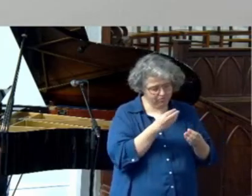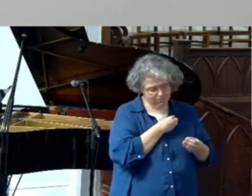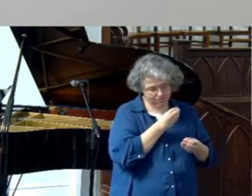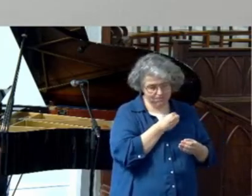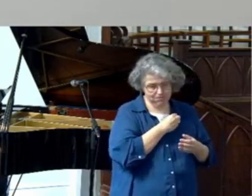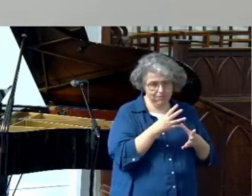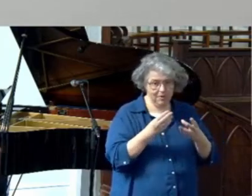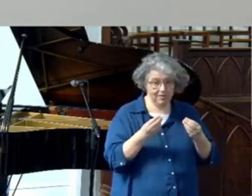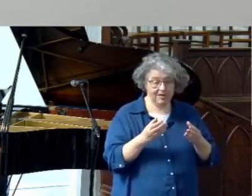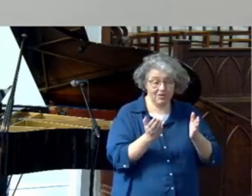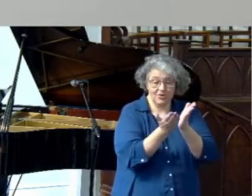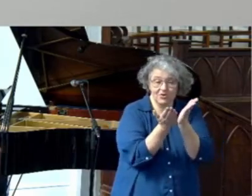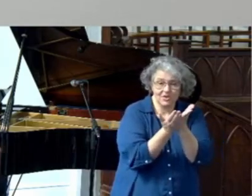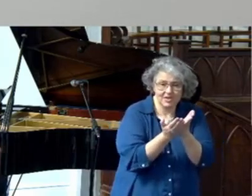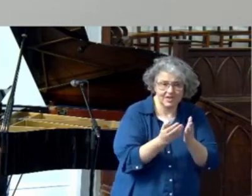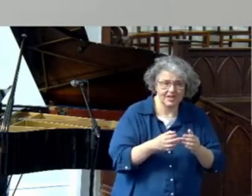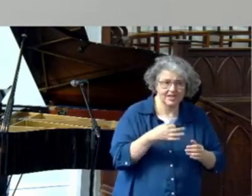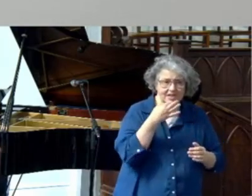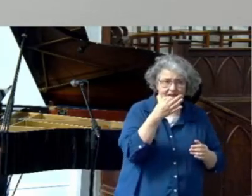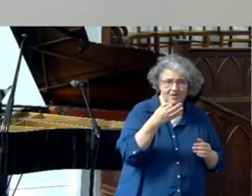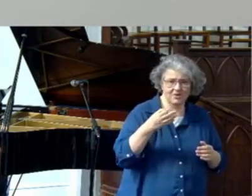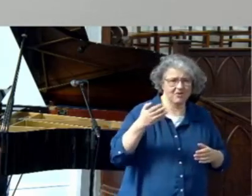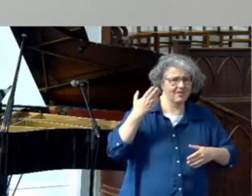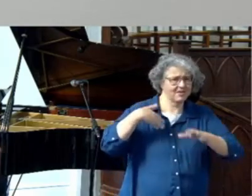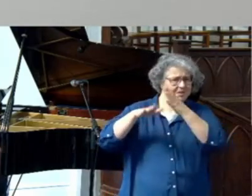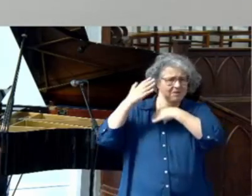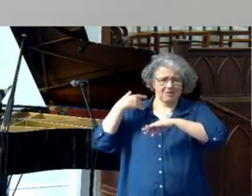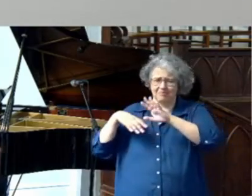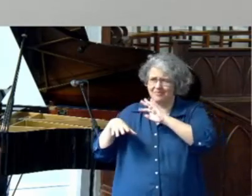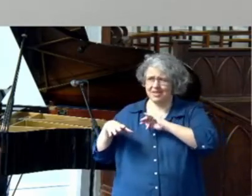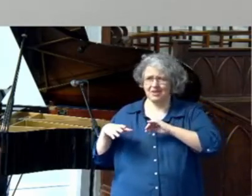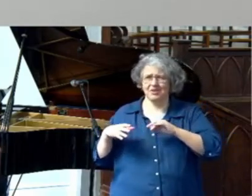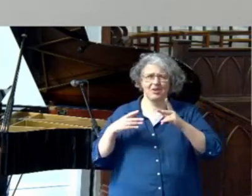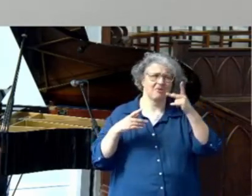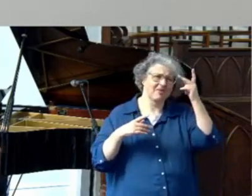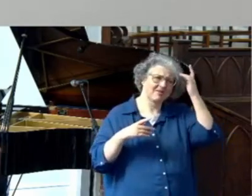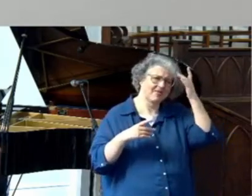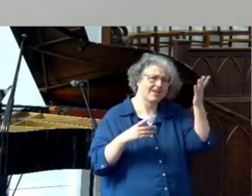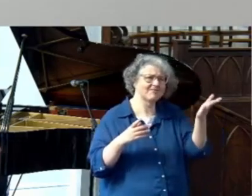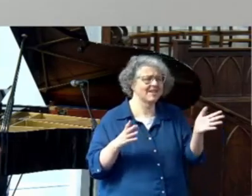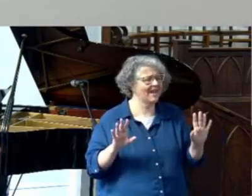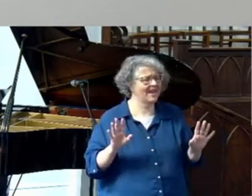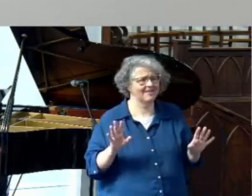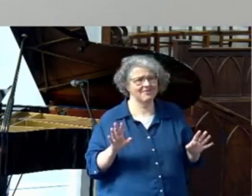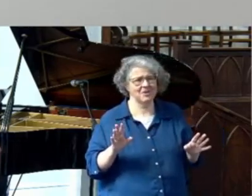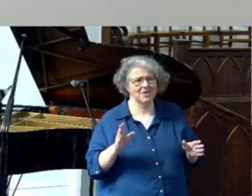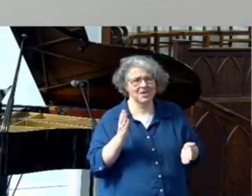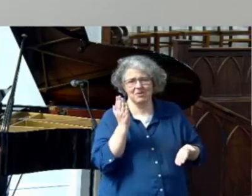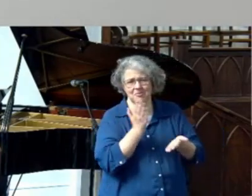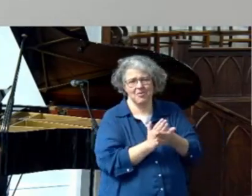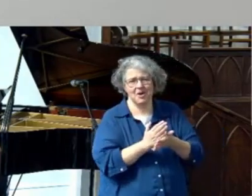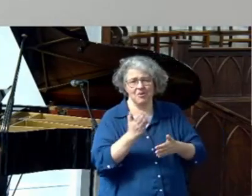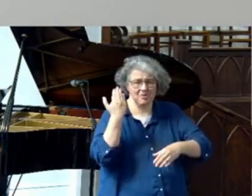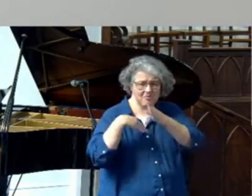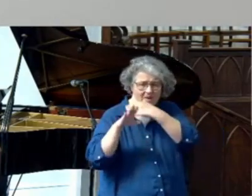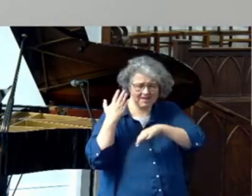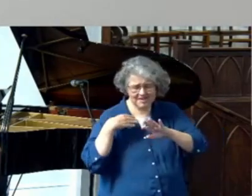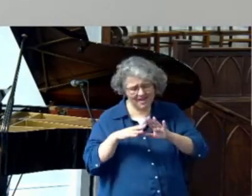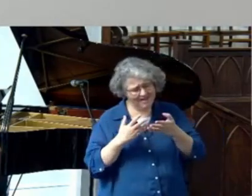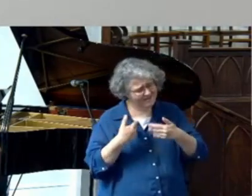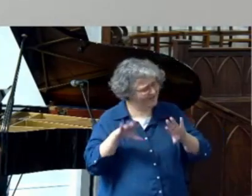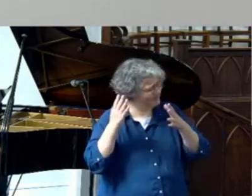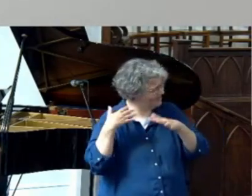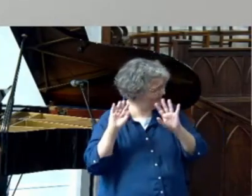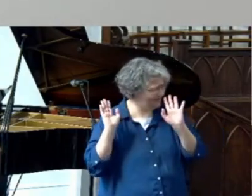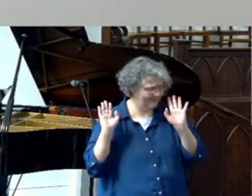que o que importa é o agora, o que passou, passou e acabou e eu só preciso seguir a minha vida de uma maneira diferente da maneira